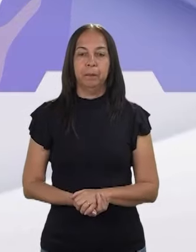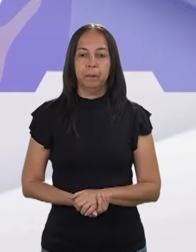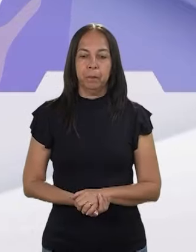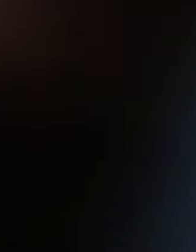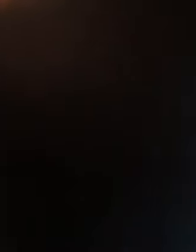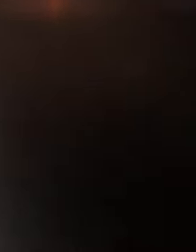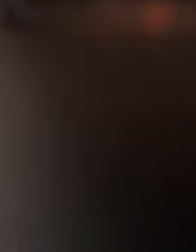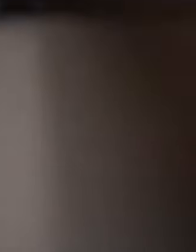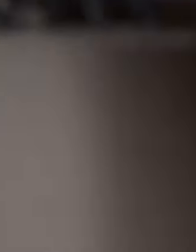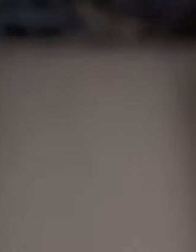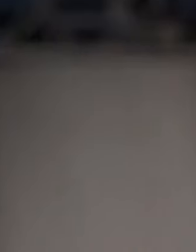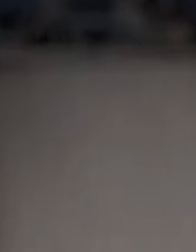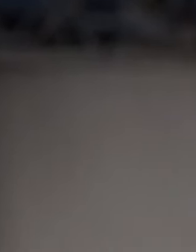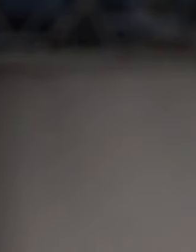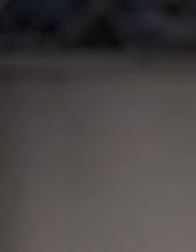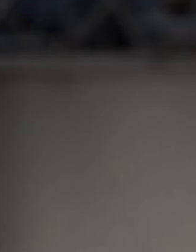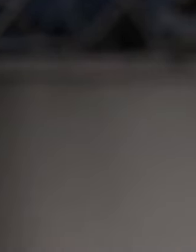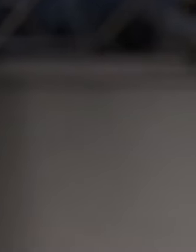próximo bloco